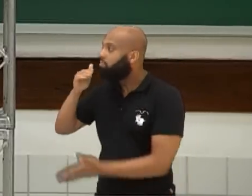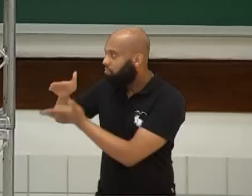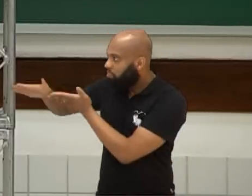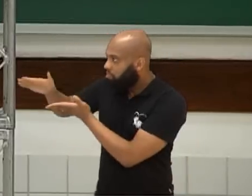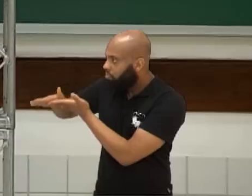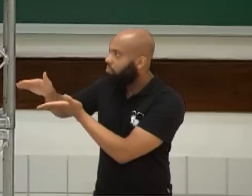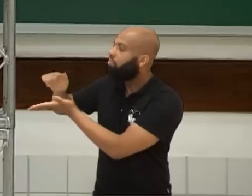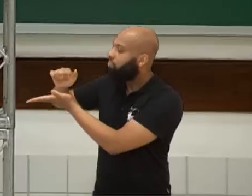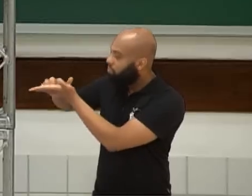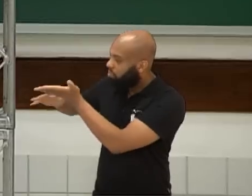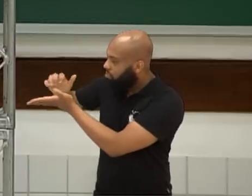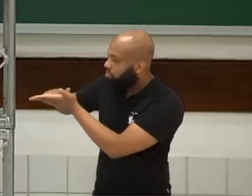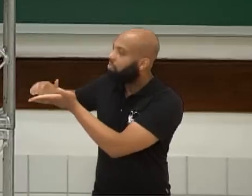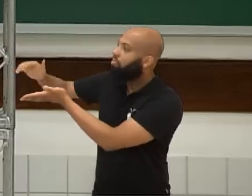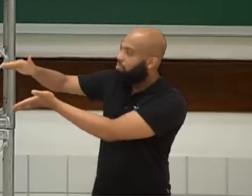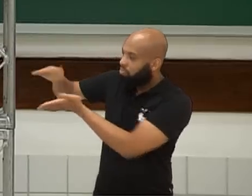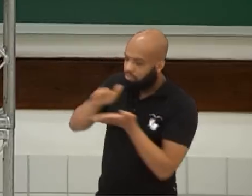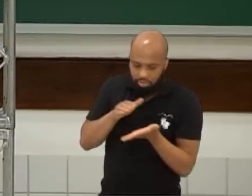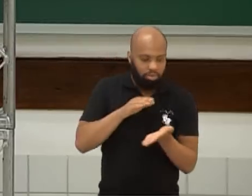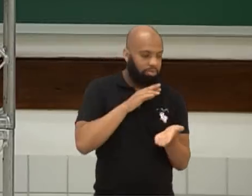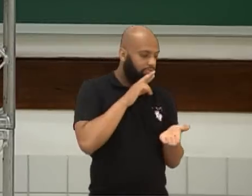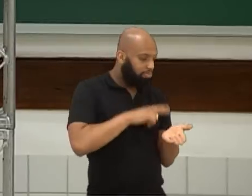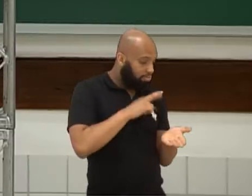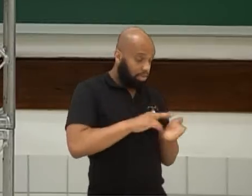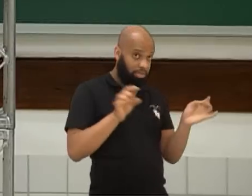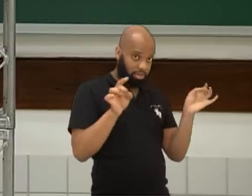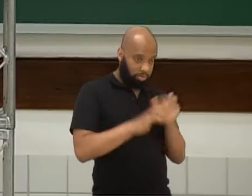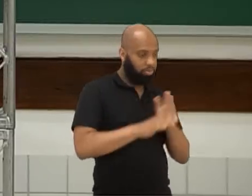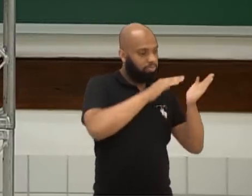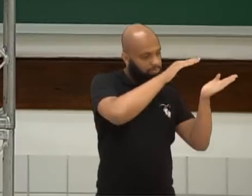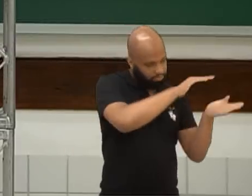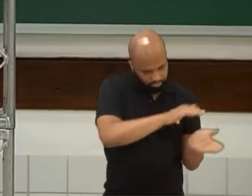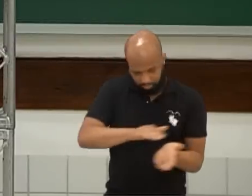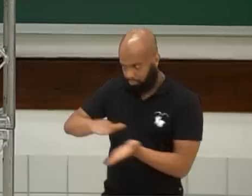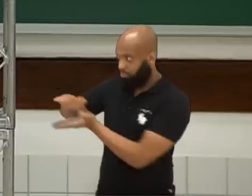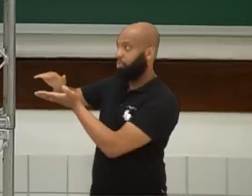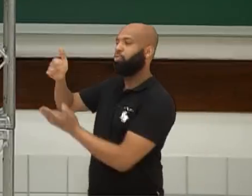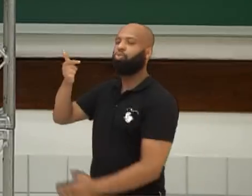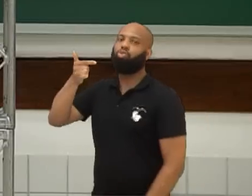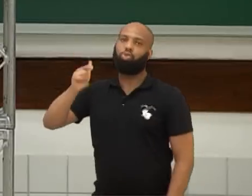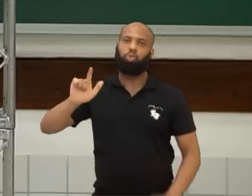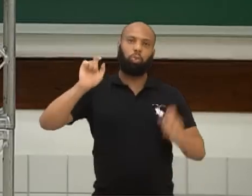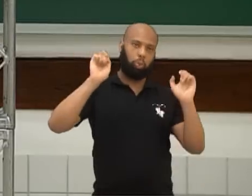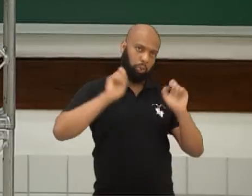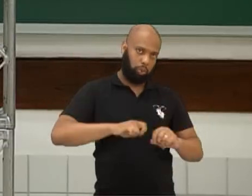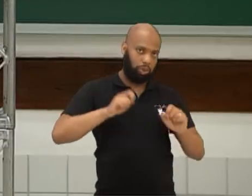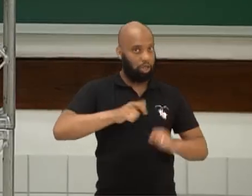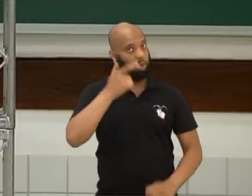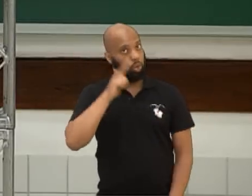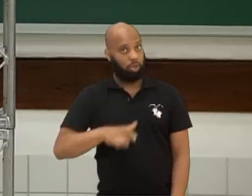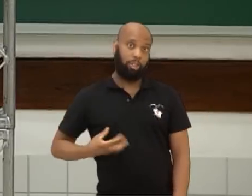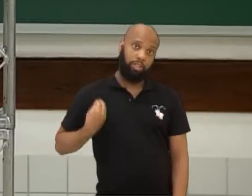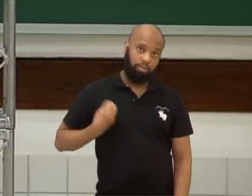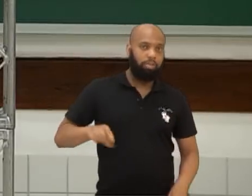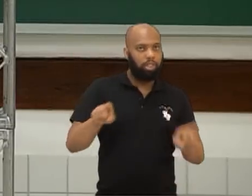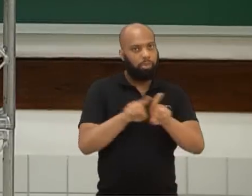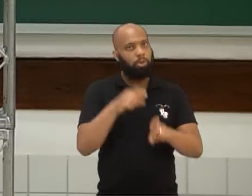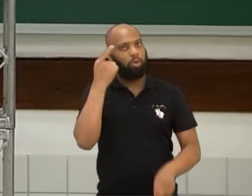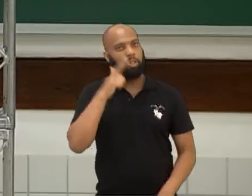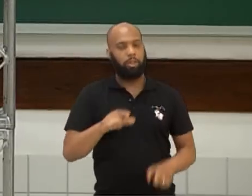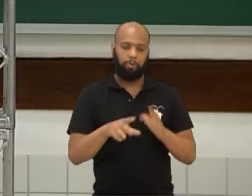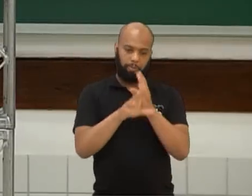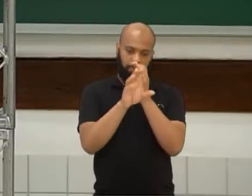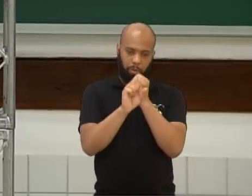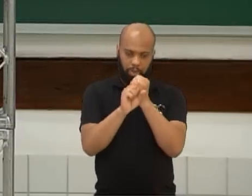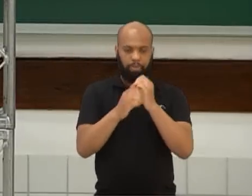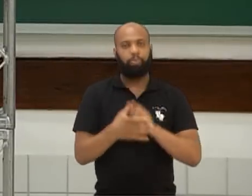levar de volta, né? Para os professores poderem corrigir e também tirar as suas dúvidas. Bom, o que nós vimos na